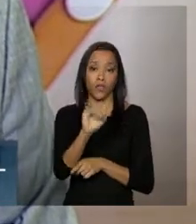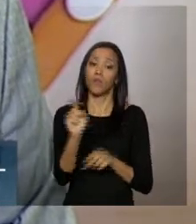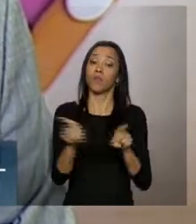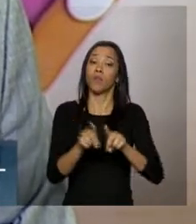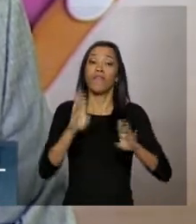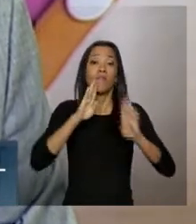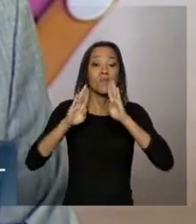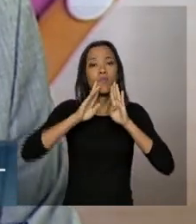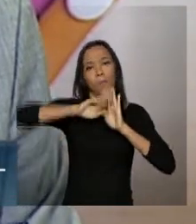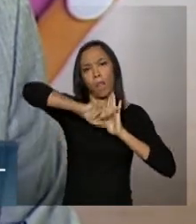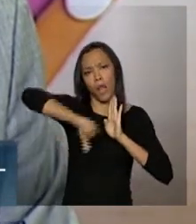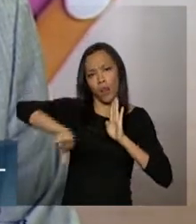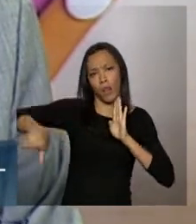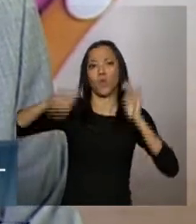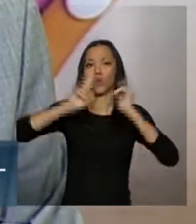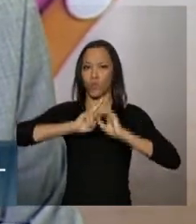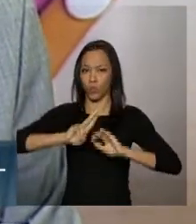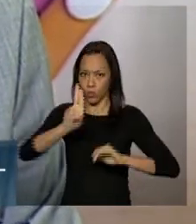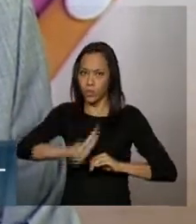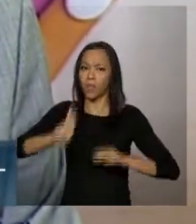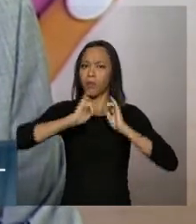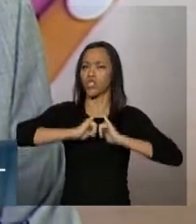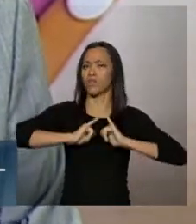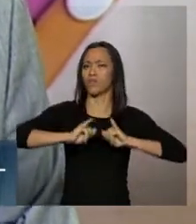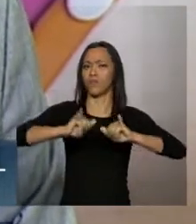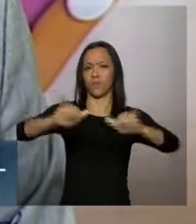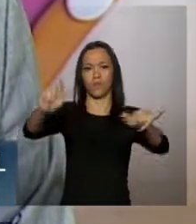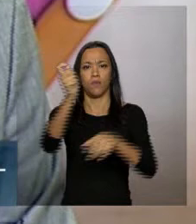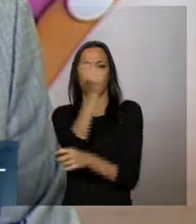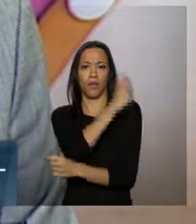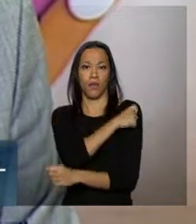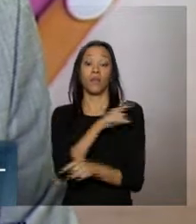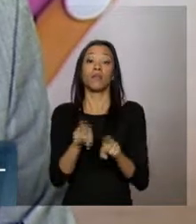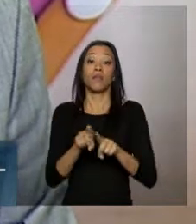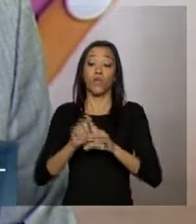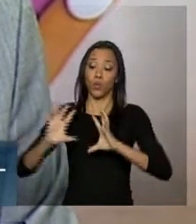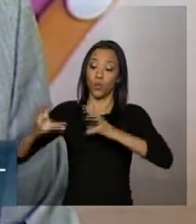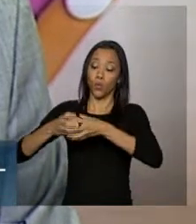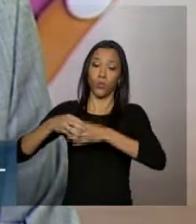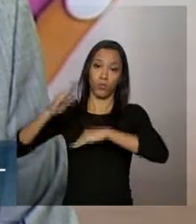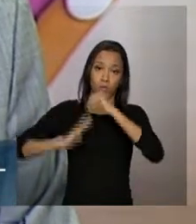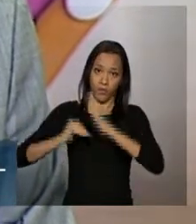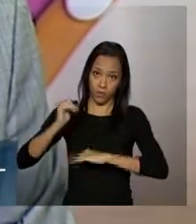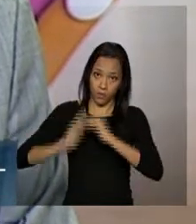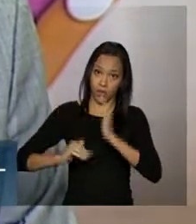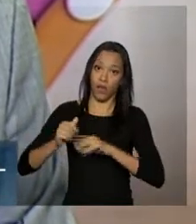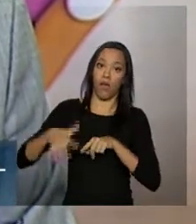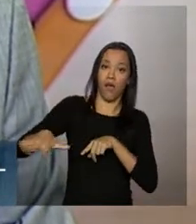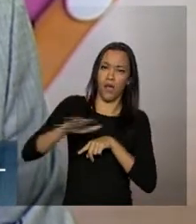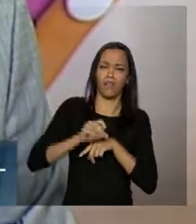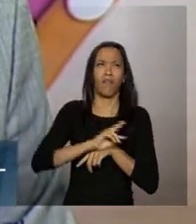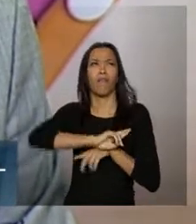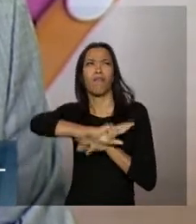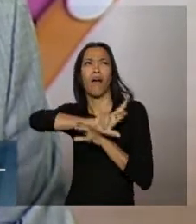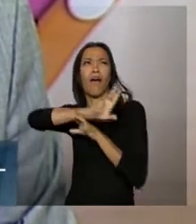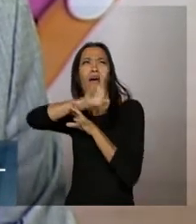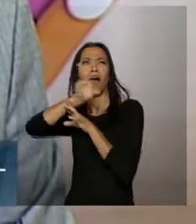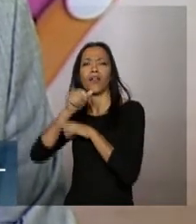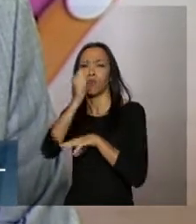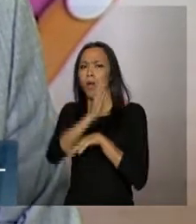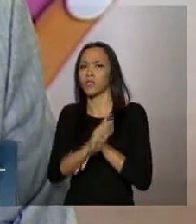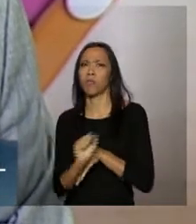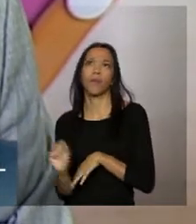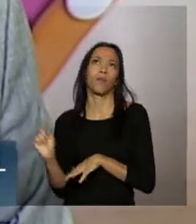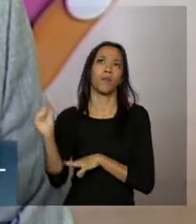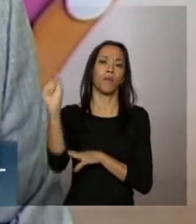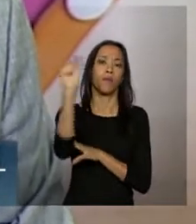como fator de mobilização. Nós temos hoje uma rede de agentes comunitários de saúde, de milhares de agentes comunitários de saúde em todo o país,